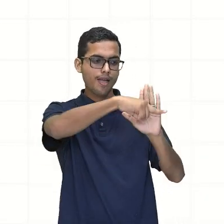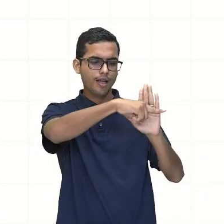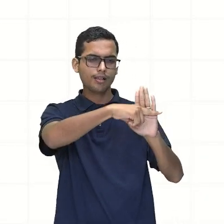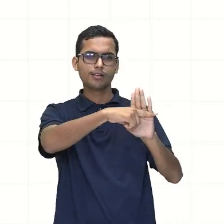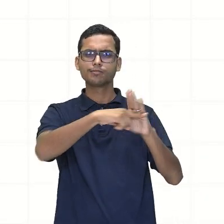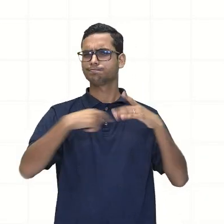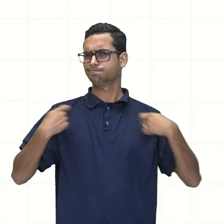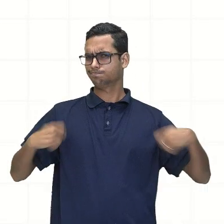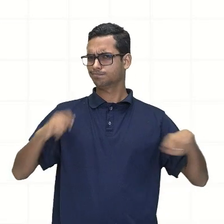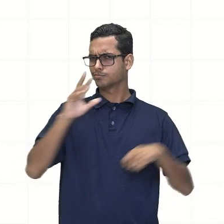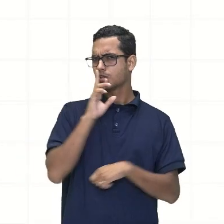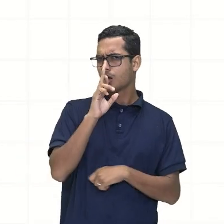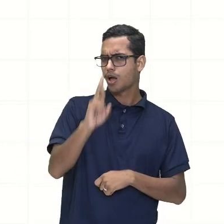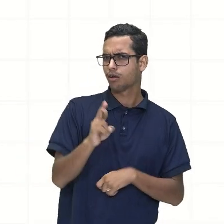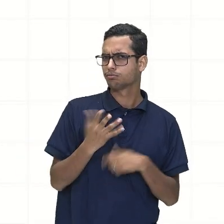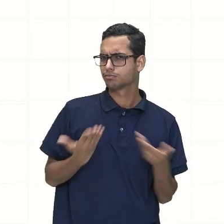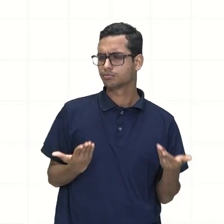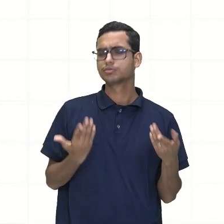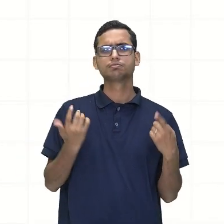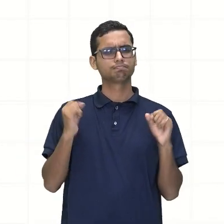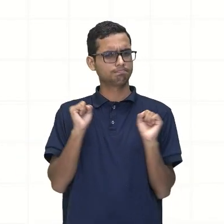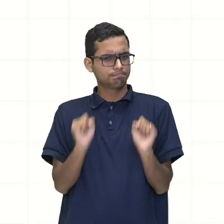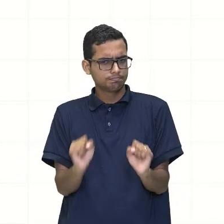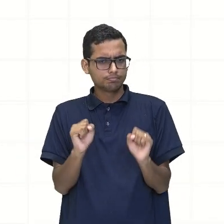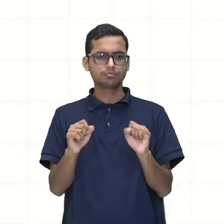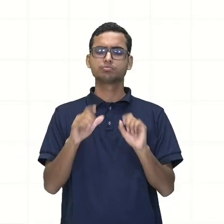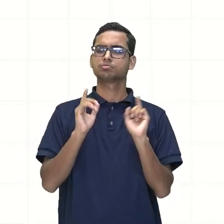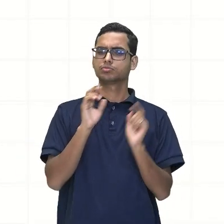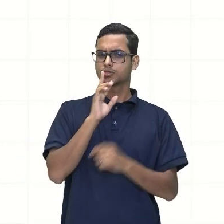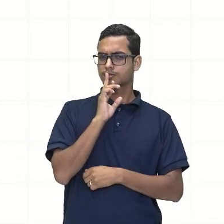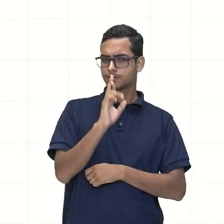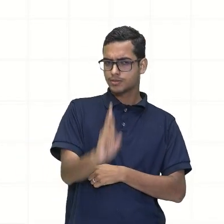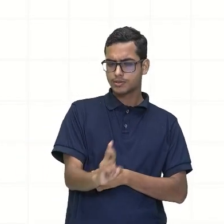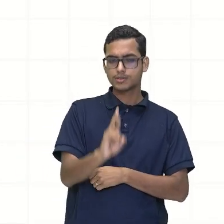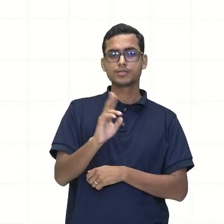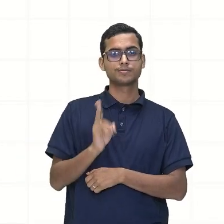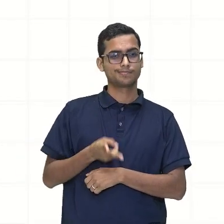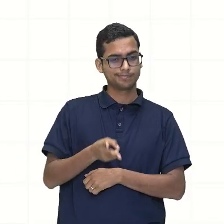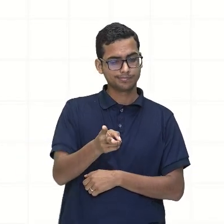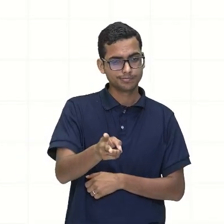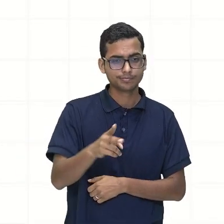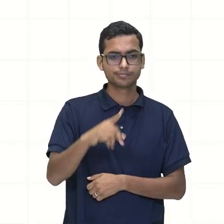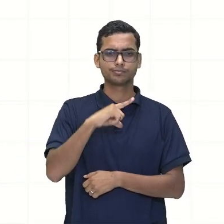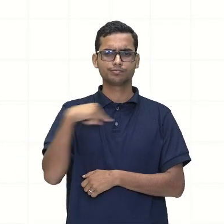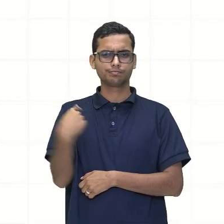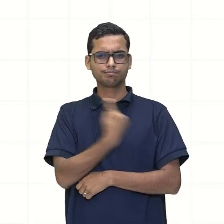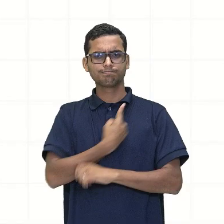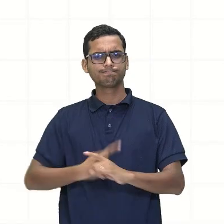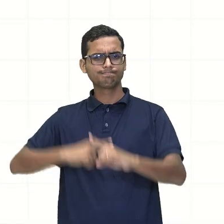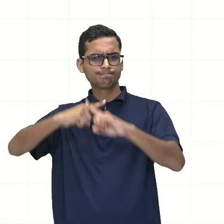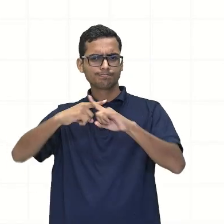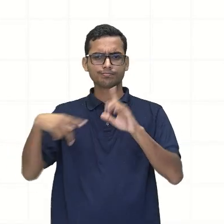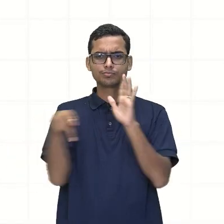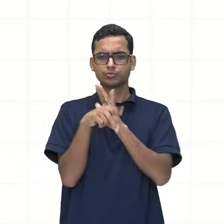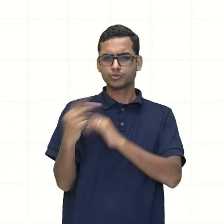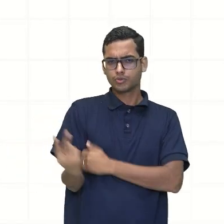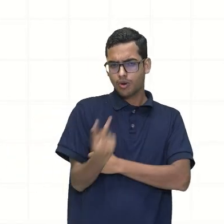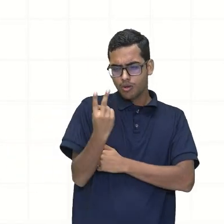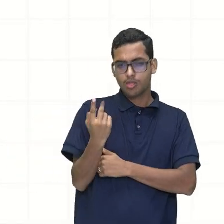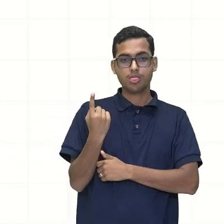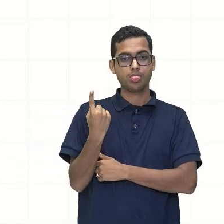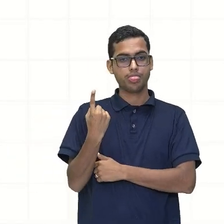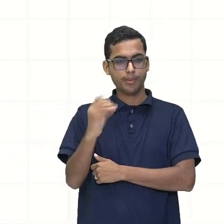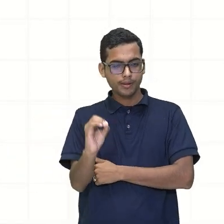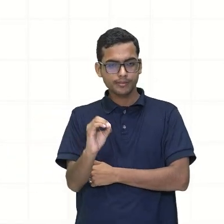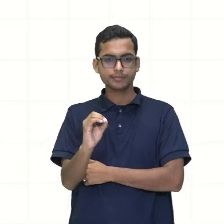cálculo? Você pode resolver se quiser, mas a gente sabe que toda vez que a gente multiplica um valor por 10, é o mesmo que a